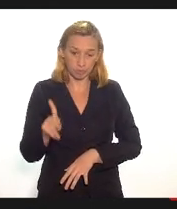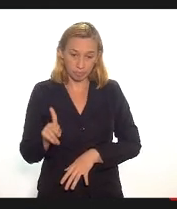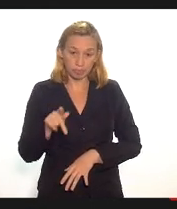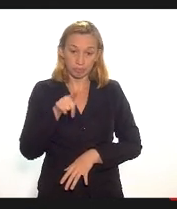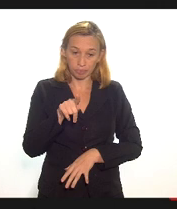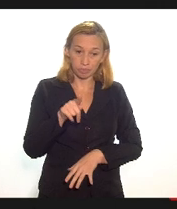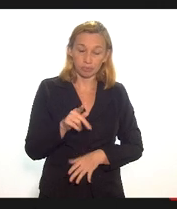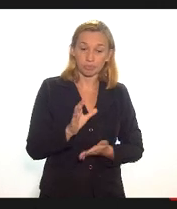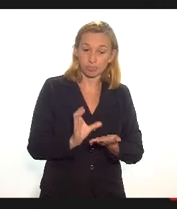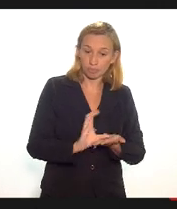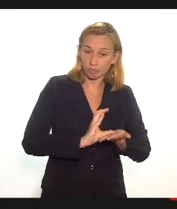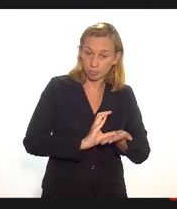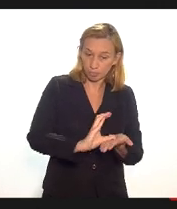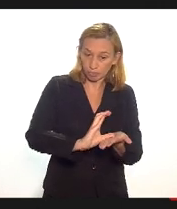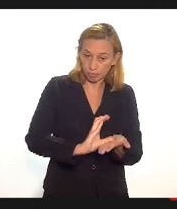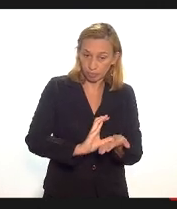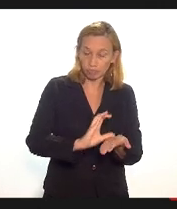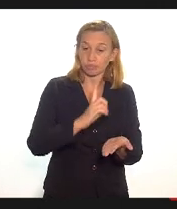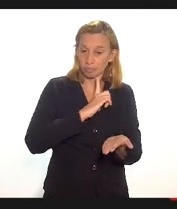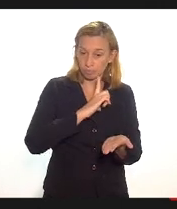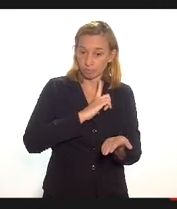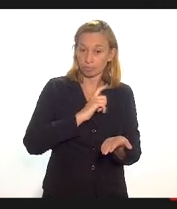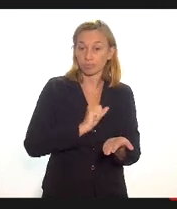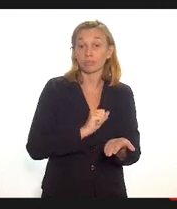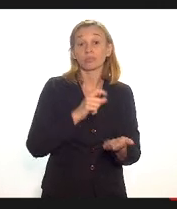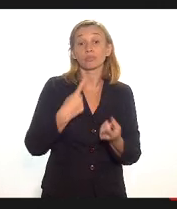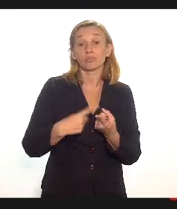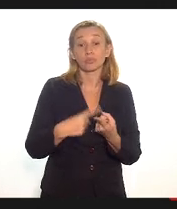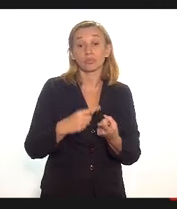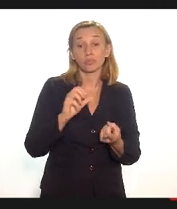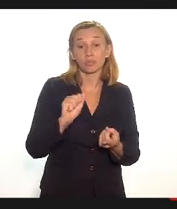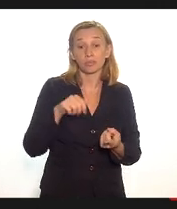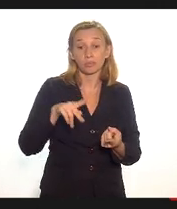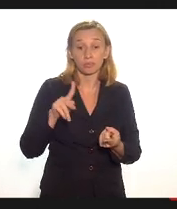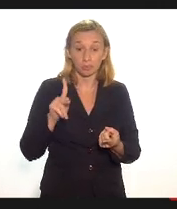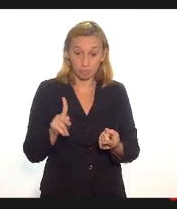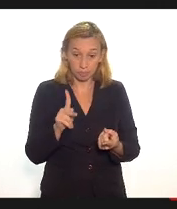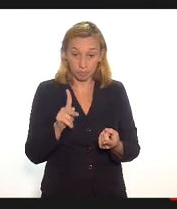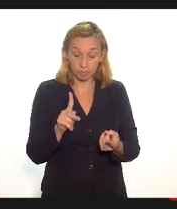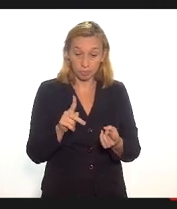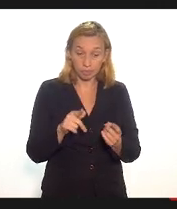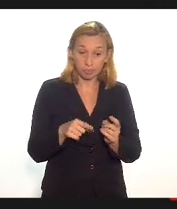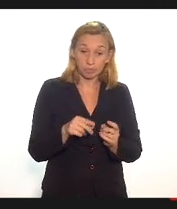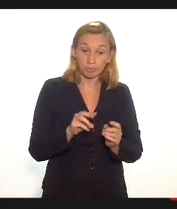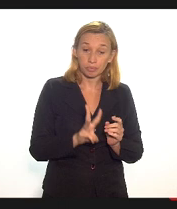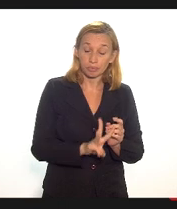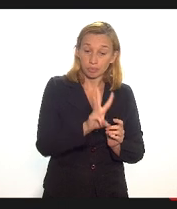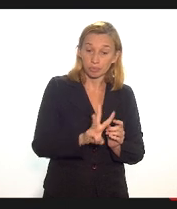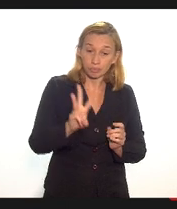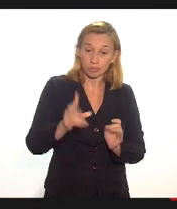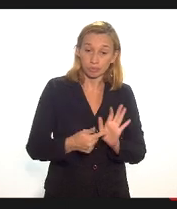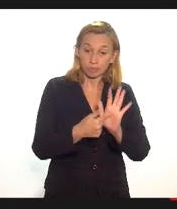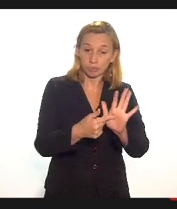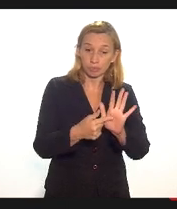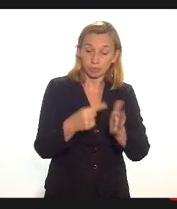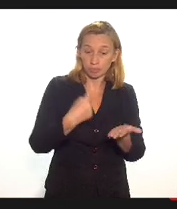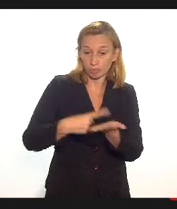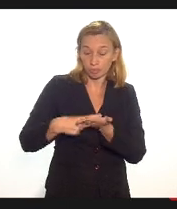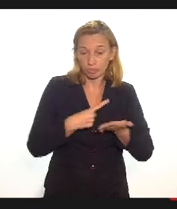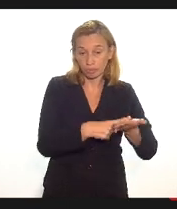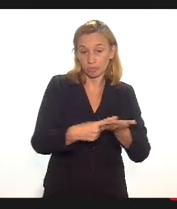existe, porque a ANP publica, né, a curva de produção desses